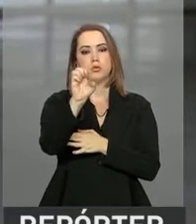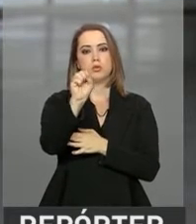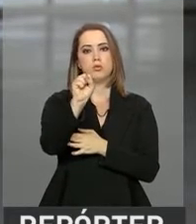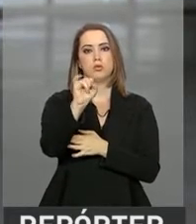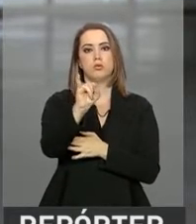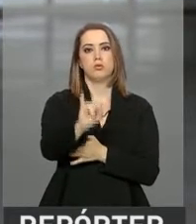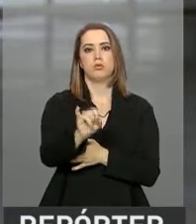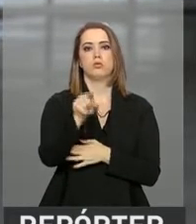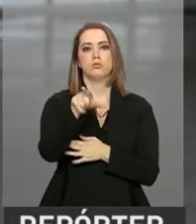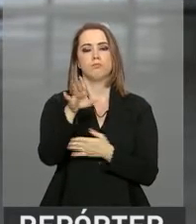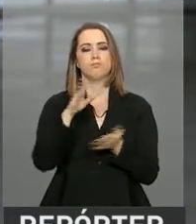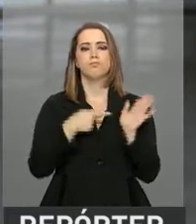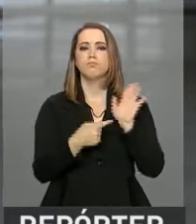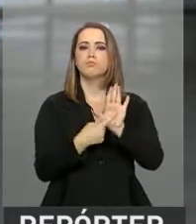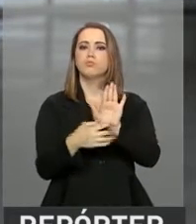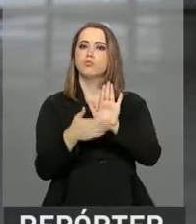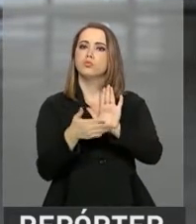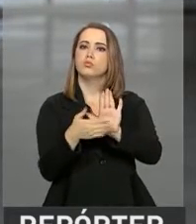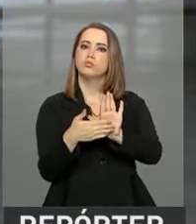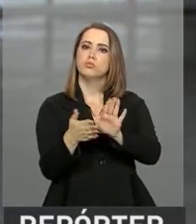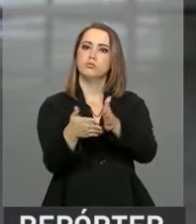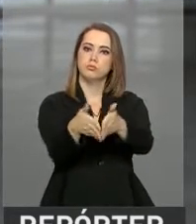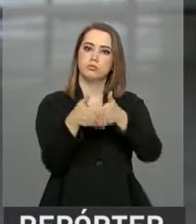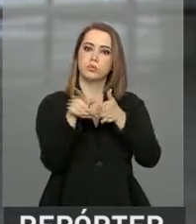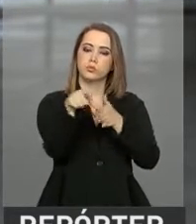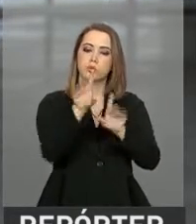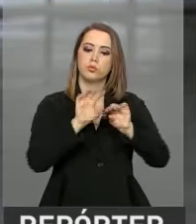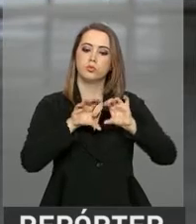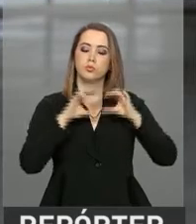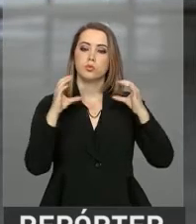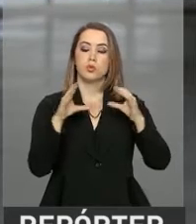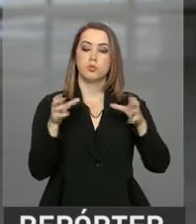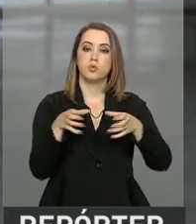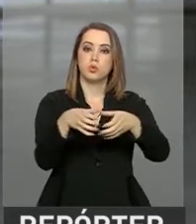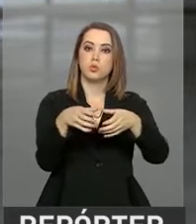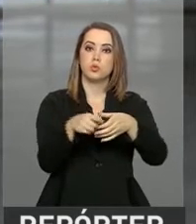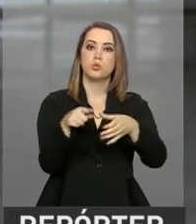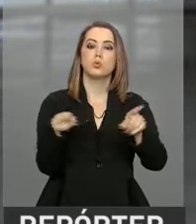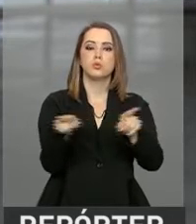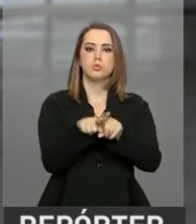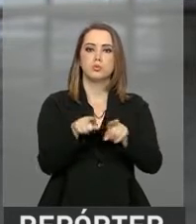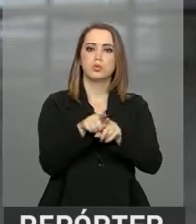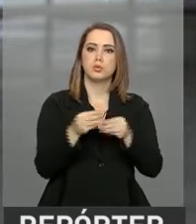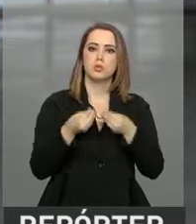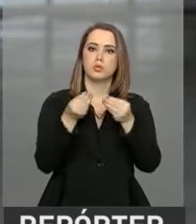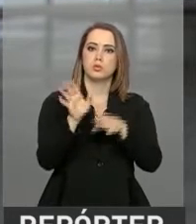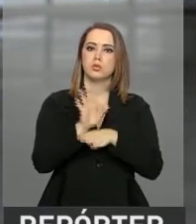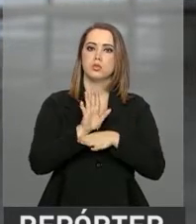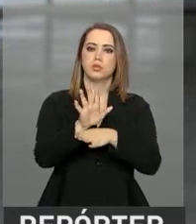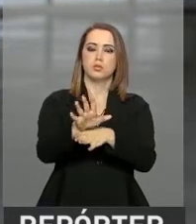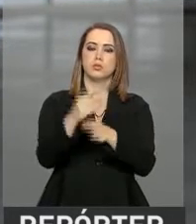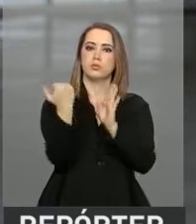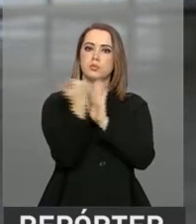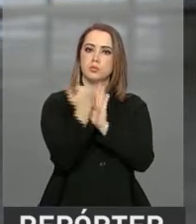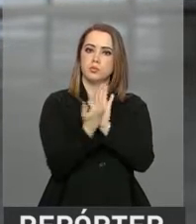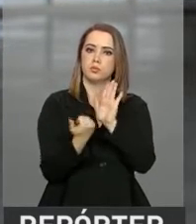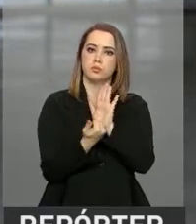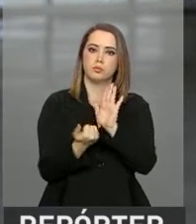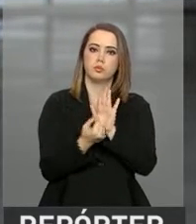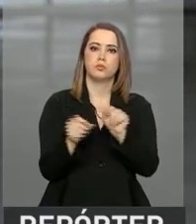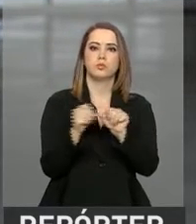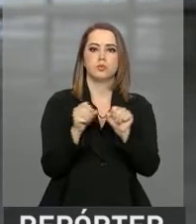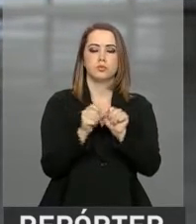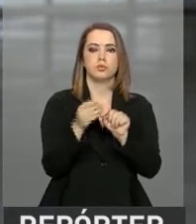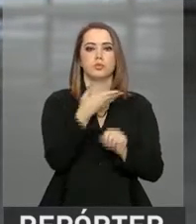além de apresentarem reivindicações específicas do setor, mais uma vez manifestaram apoio às medidas tomadas pelo governo